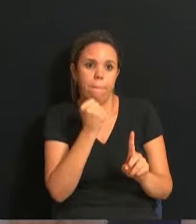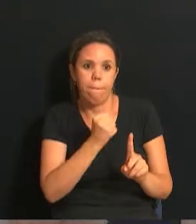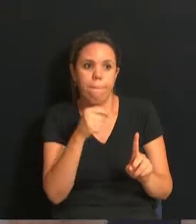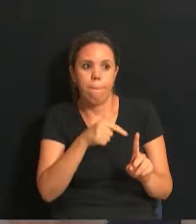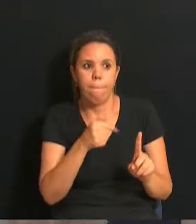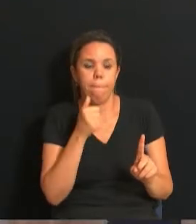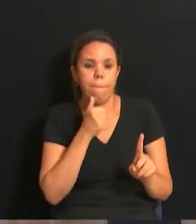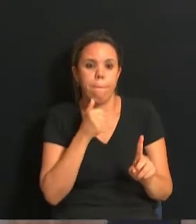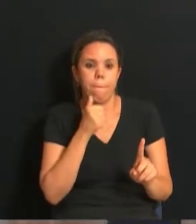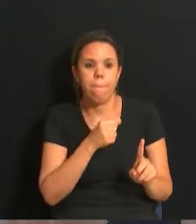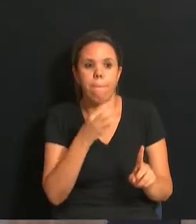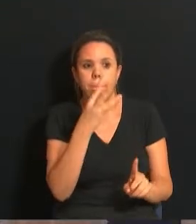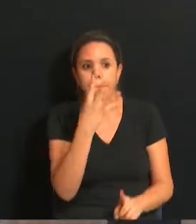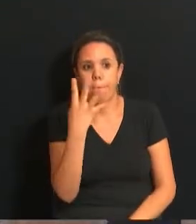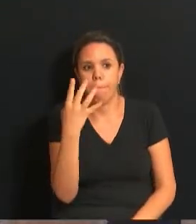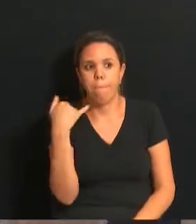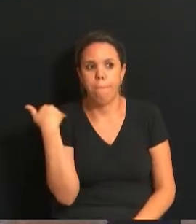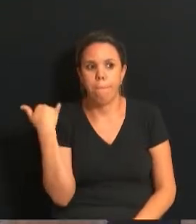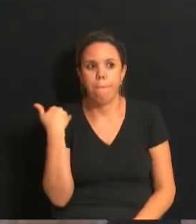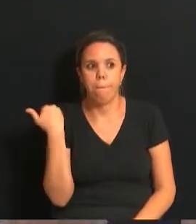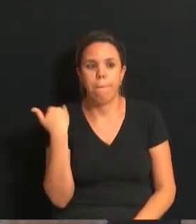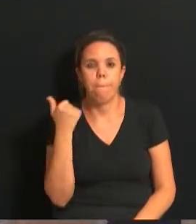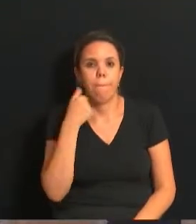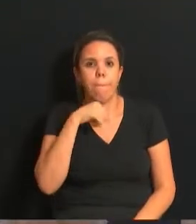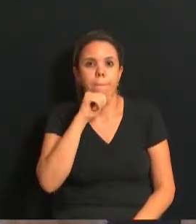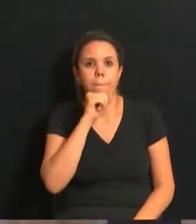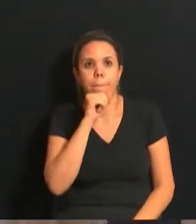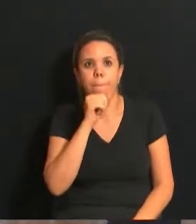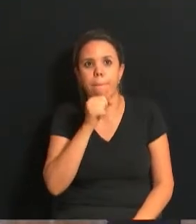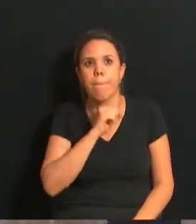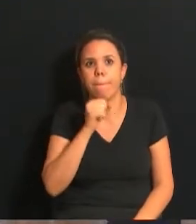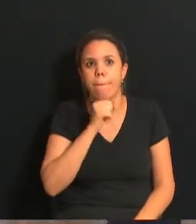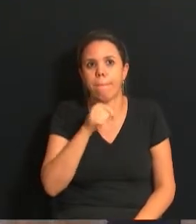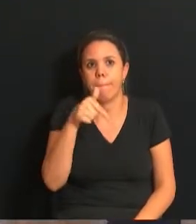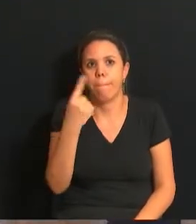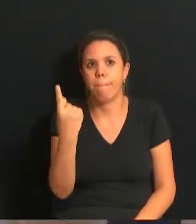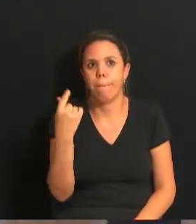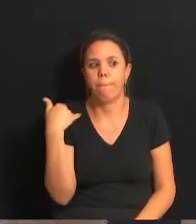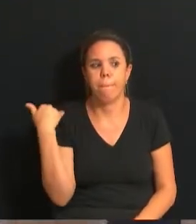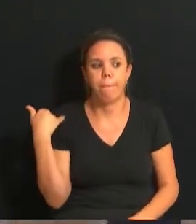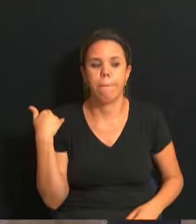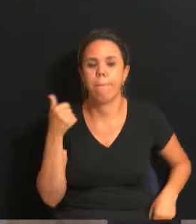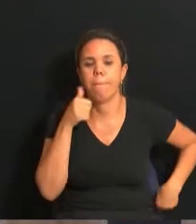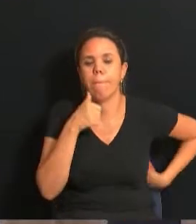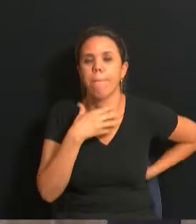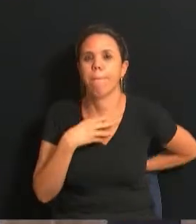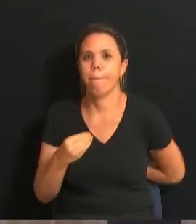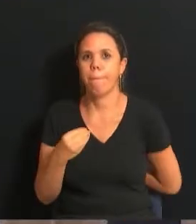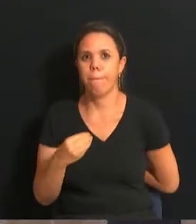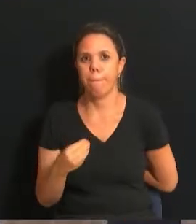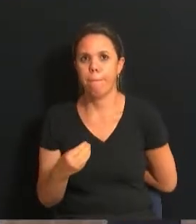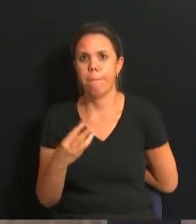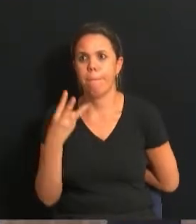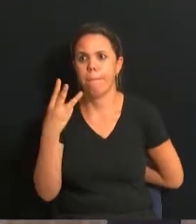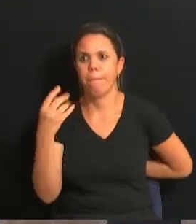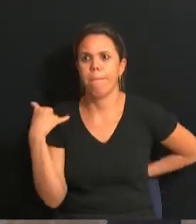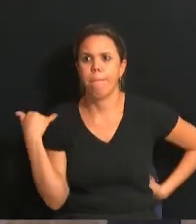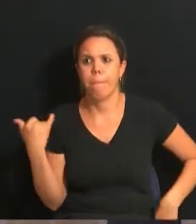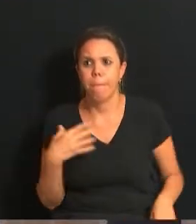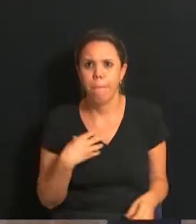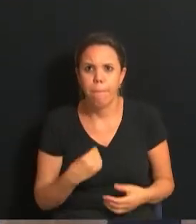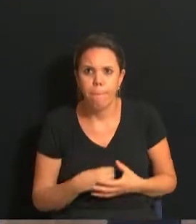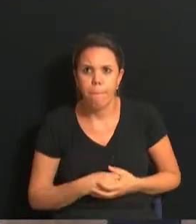mulher de 34 anos, a mãe, uma idosa de 71 anos, e a filha, uma criança de 3 anos.